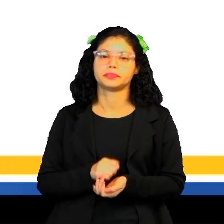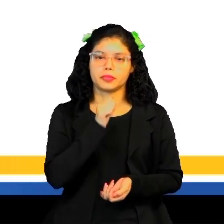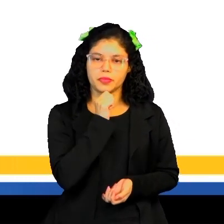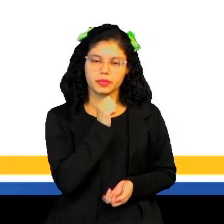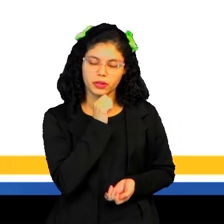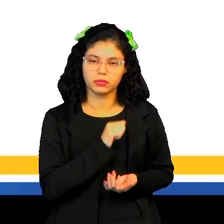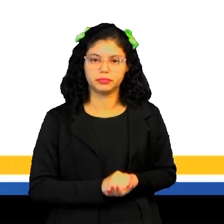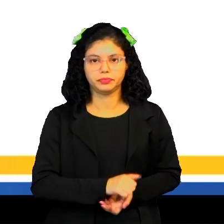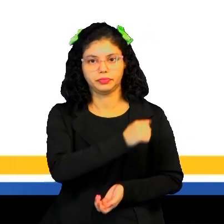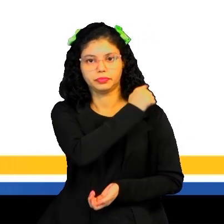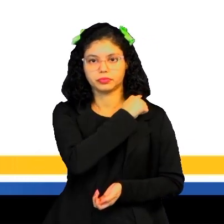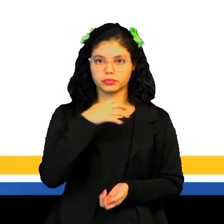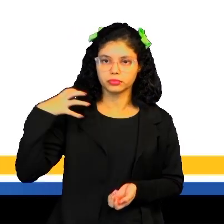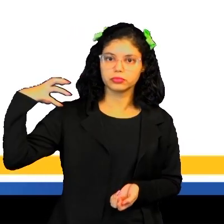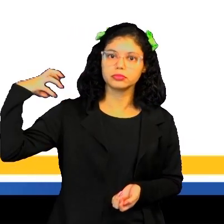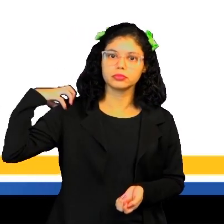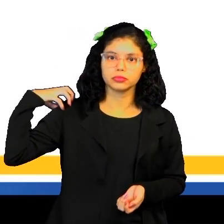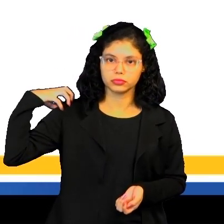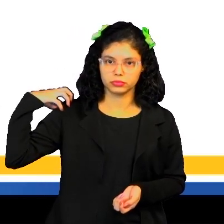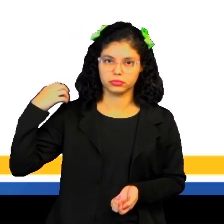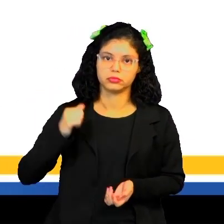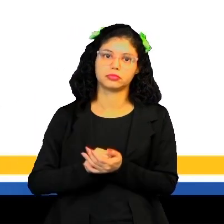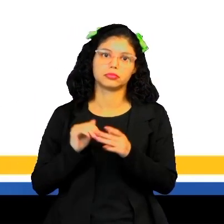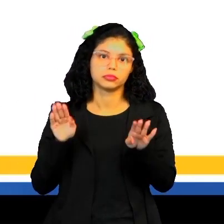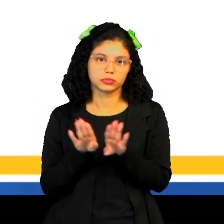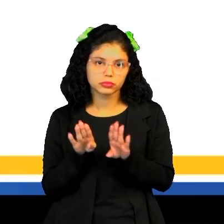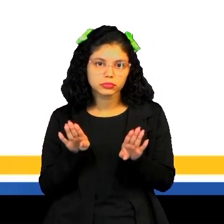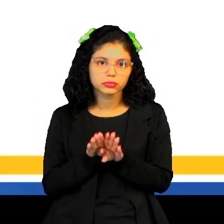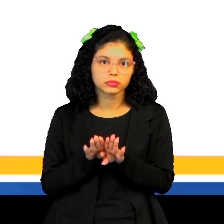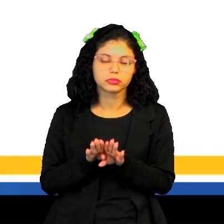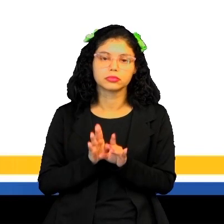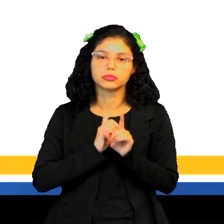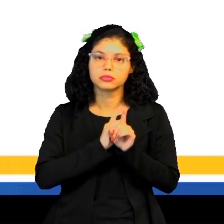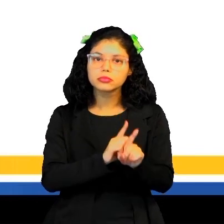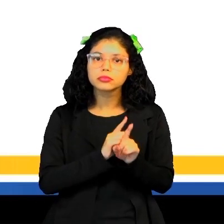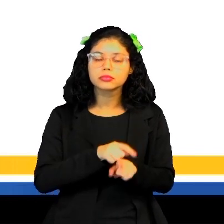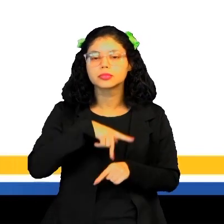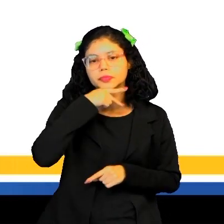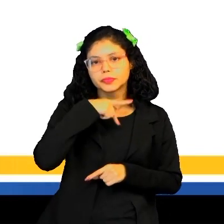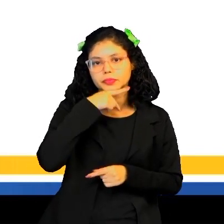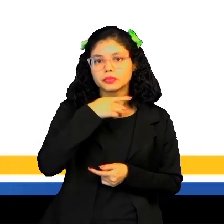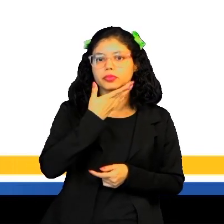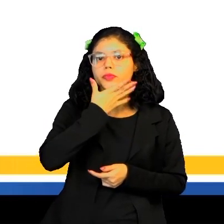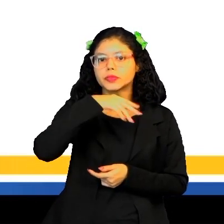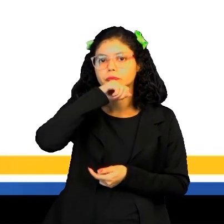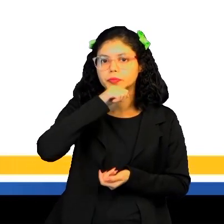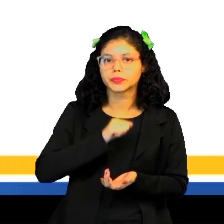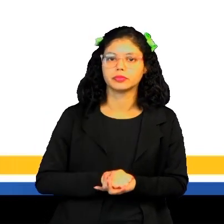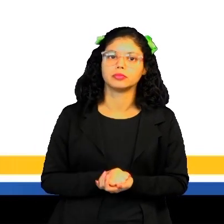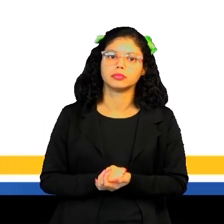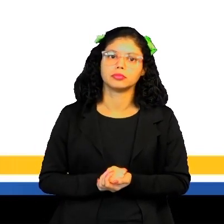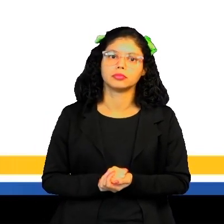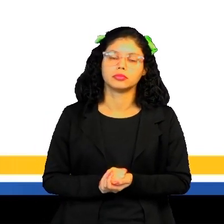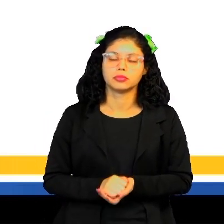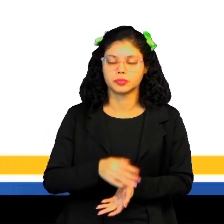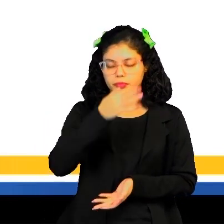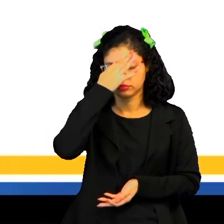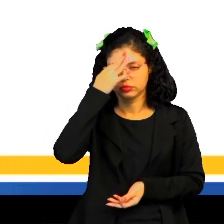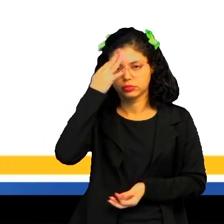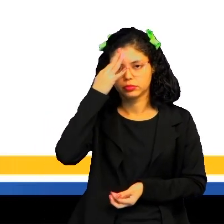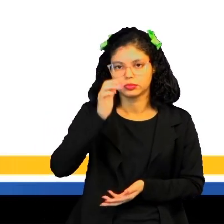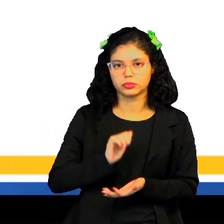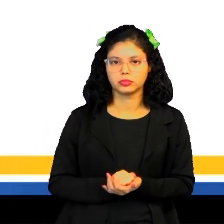contribuições filosóficas, o Aristóteles, que também é um discípulo do Platão, considerado o pai da lógica. Da